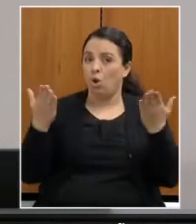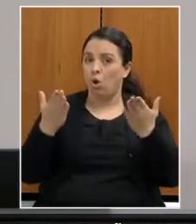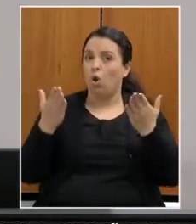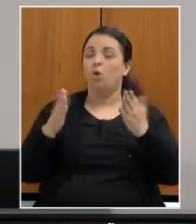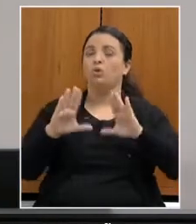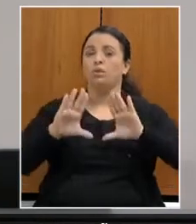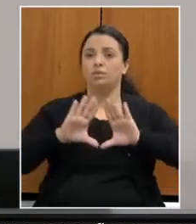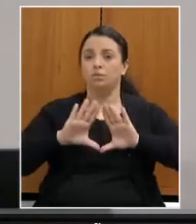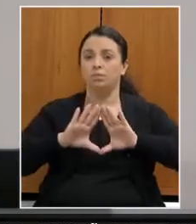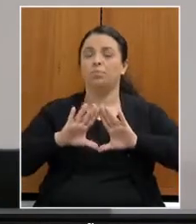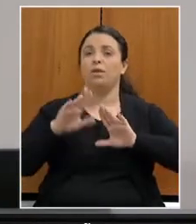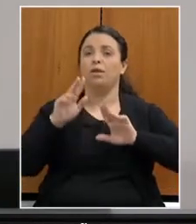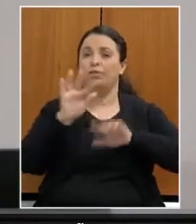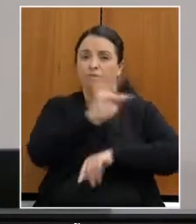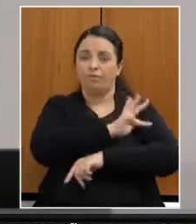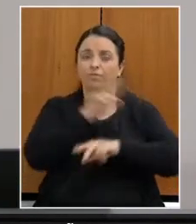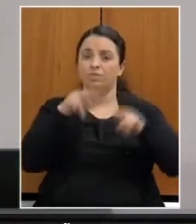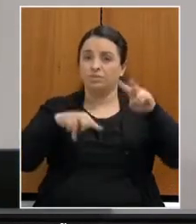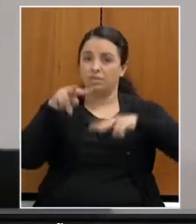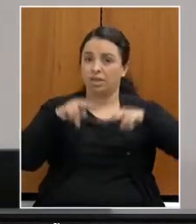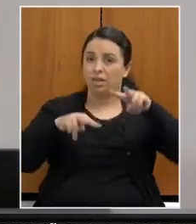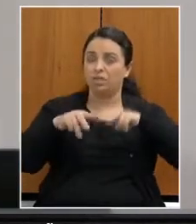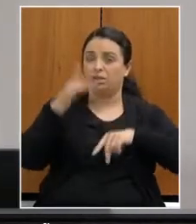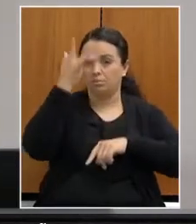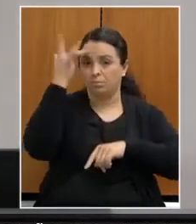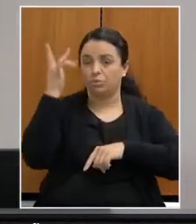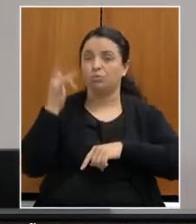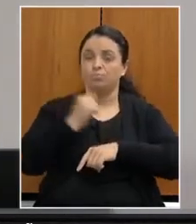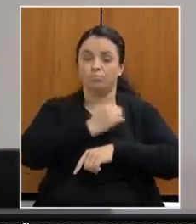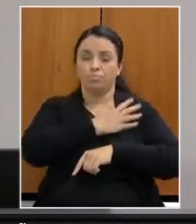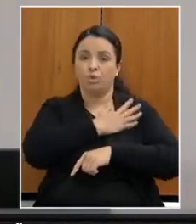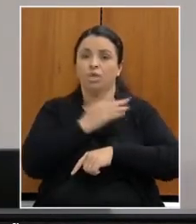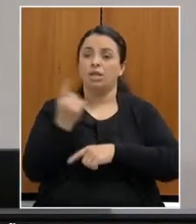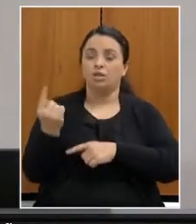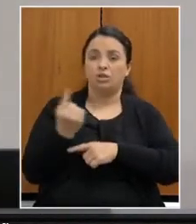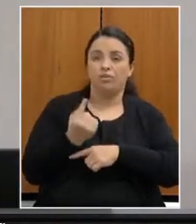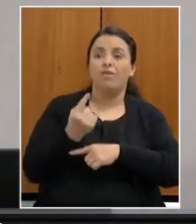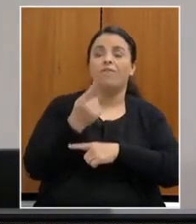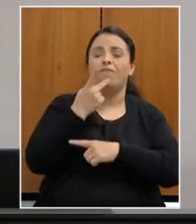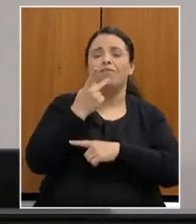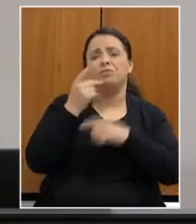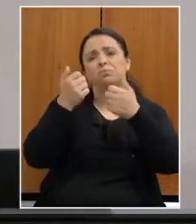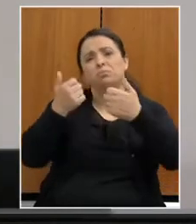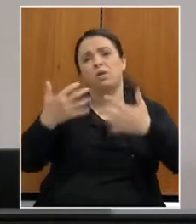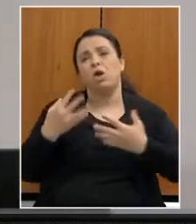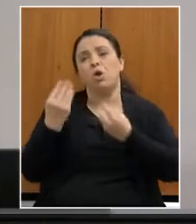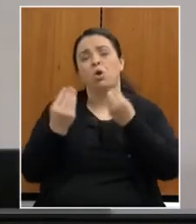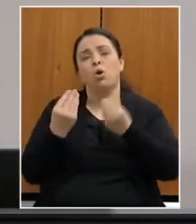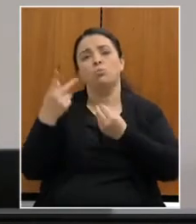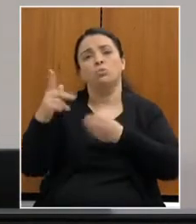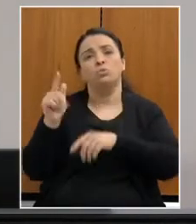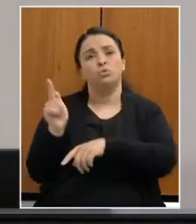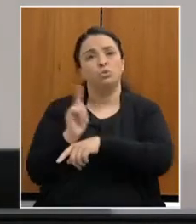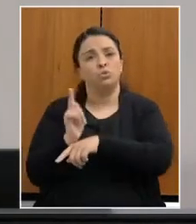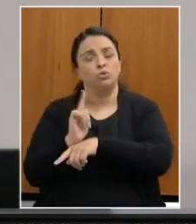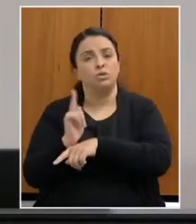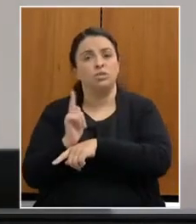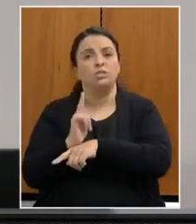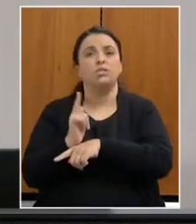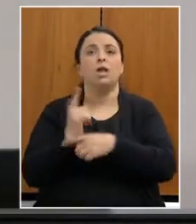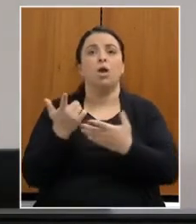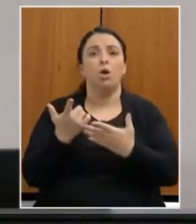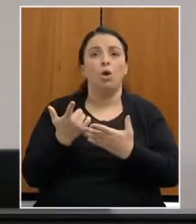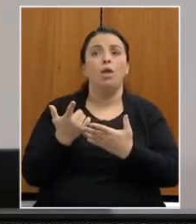Fiscaliza, as autoridades convocadas informarão sobre a gestão de suas áreas, com destaque às ações adotadas para o